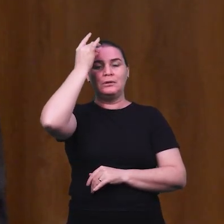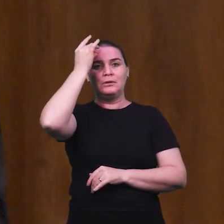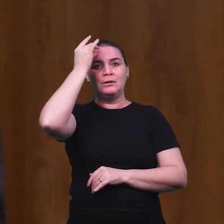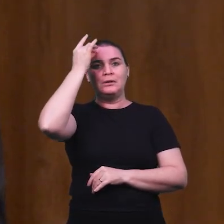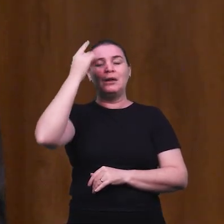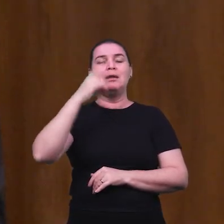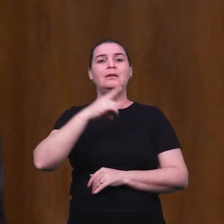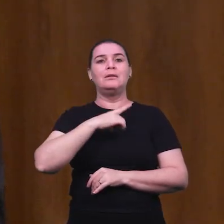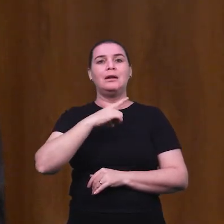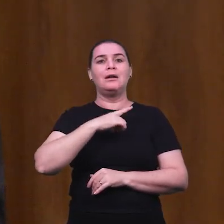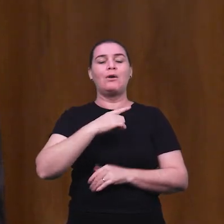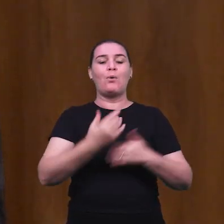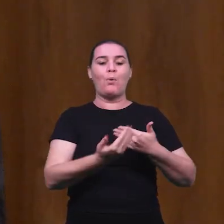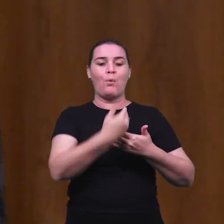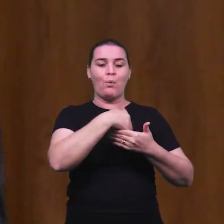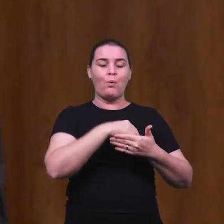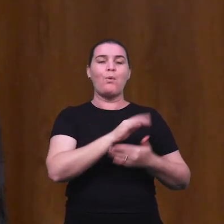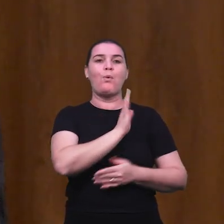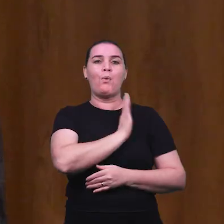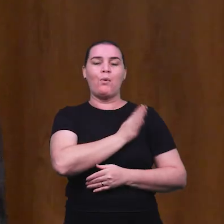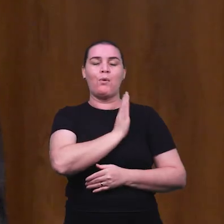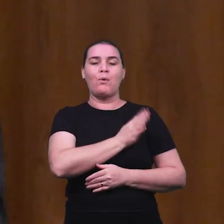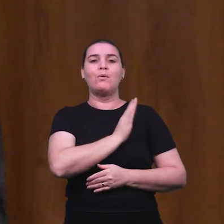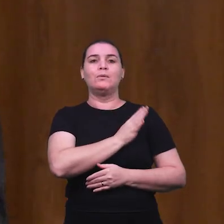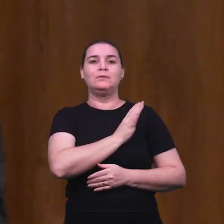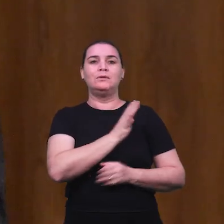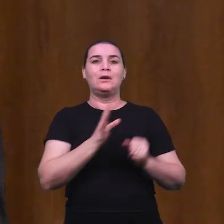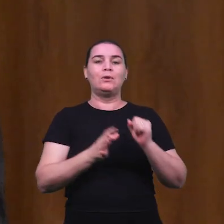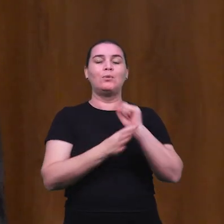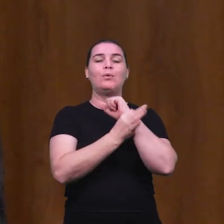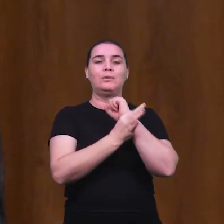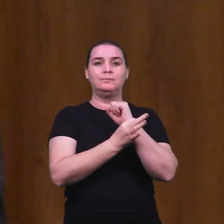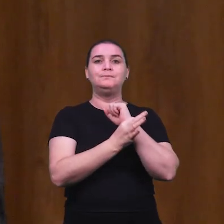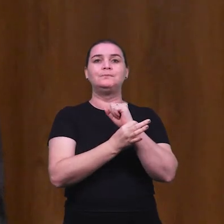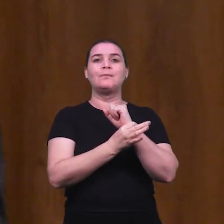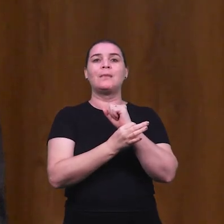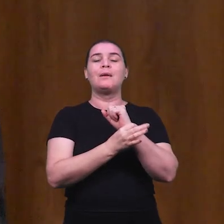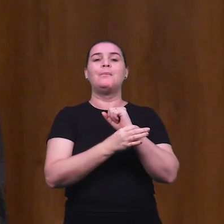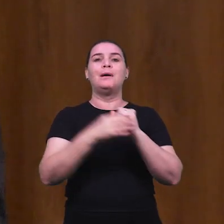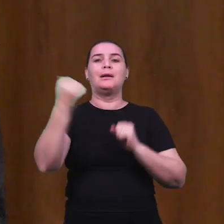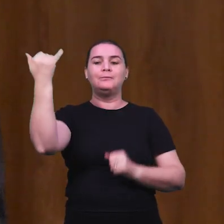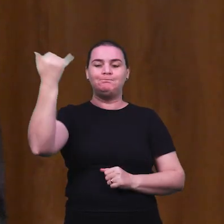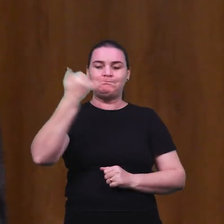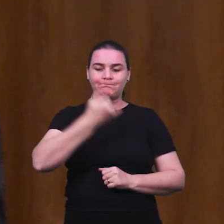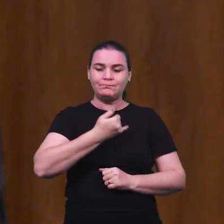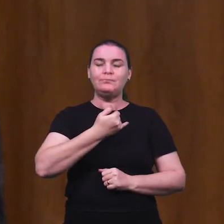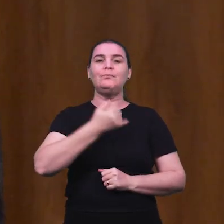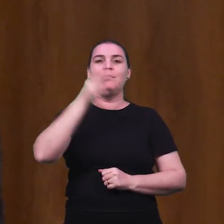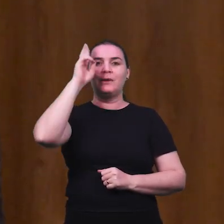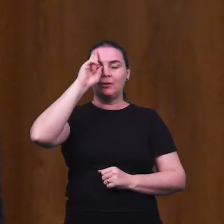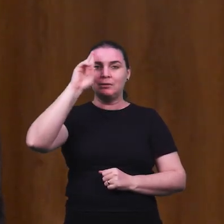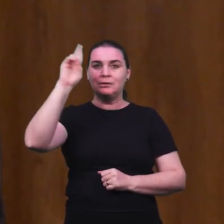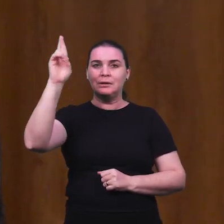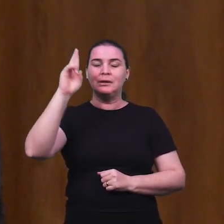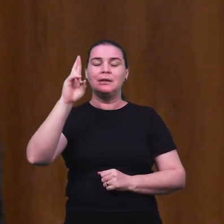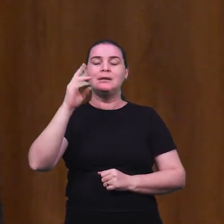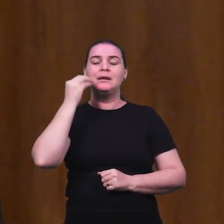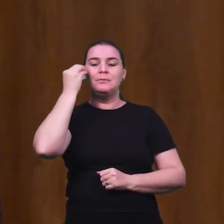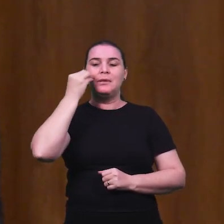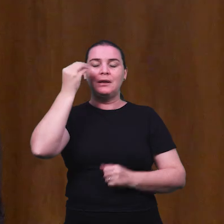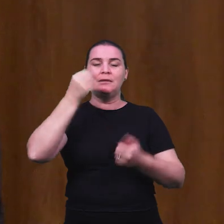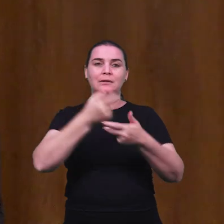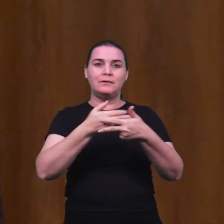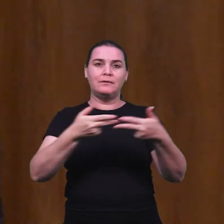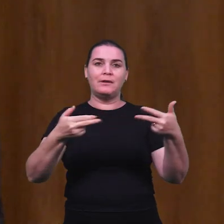fato, estar conservada na nossa vida, para que possamos ouvir a voz do Senhor, para que possamos desfrutar de grandes